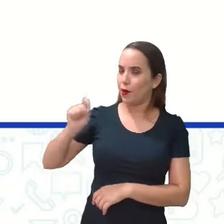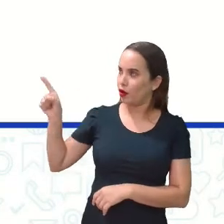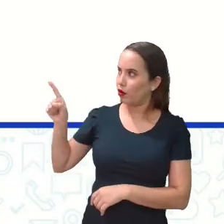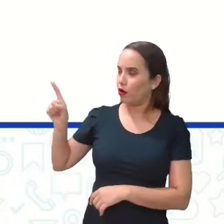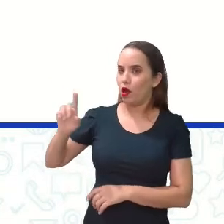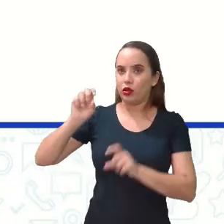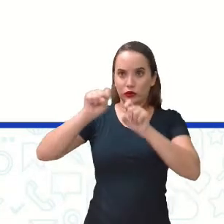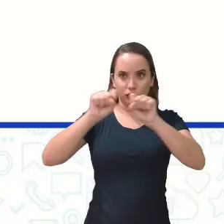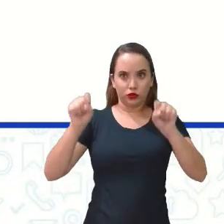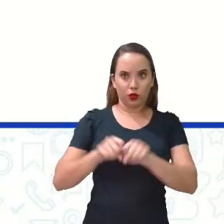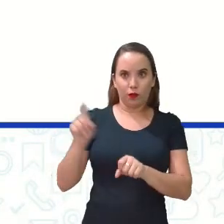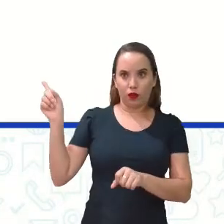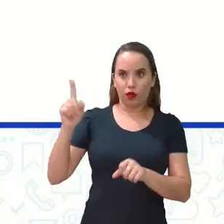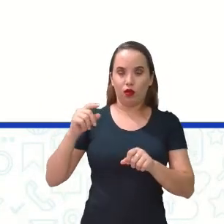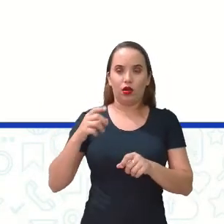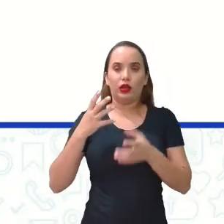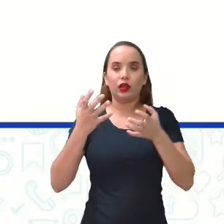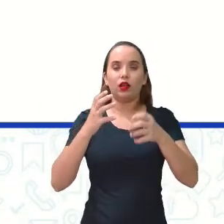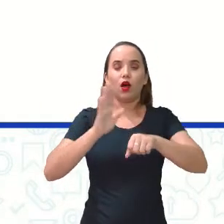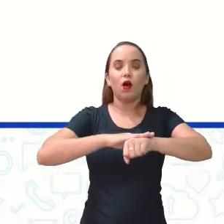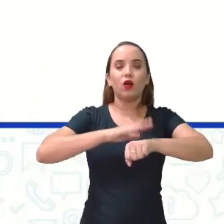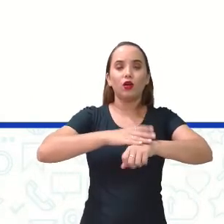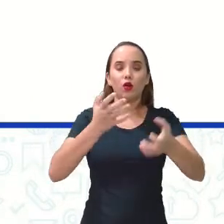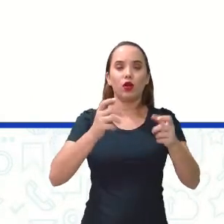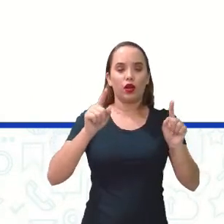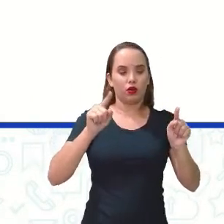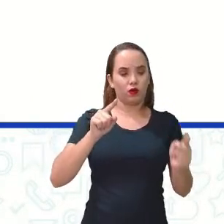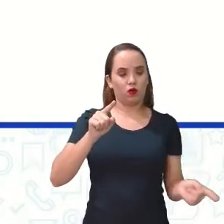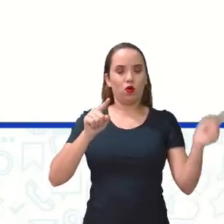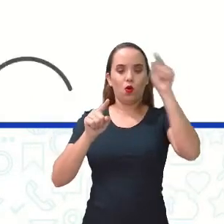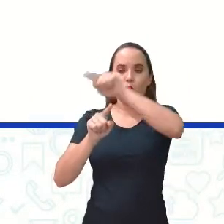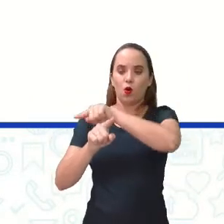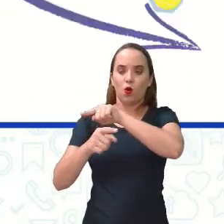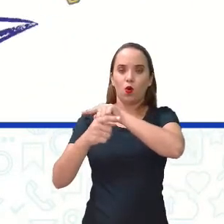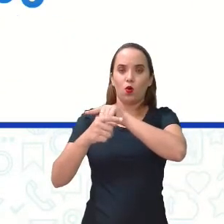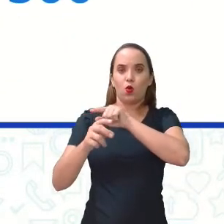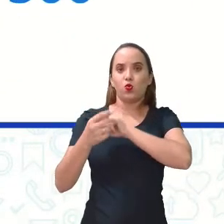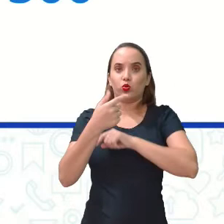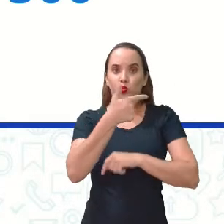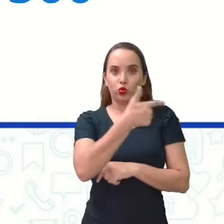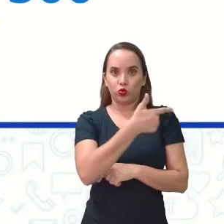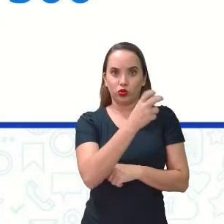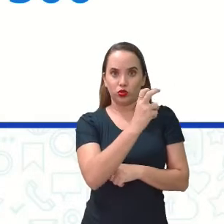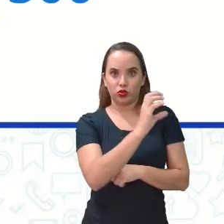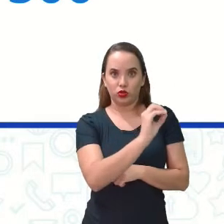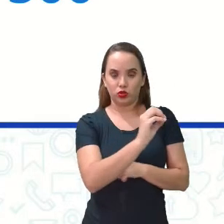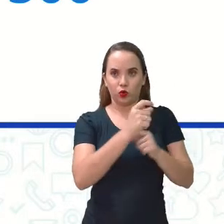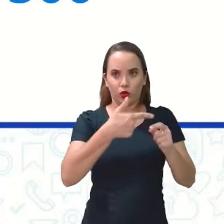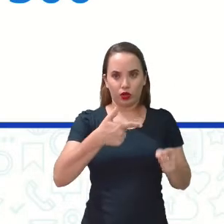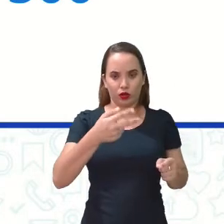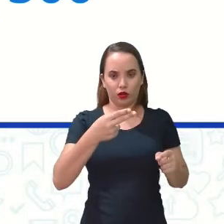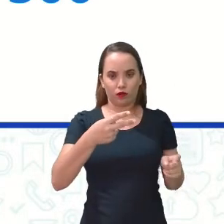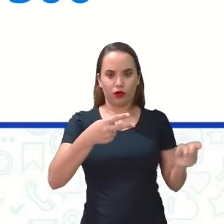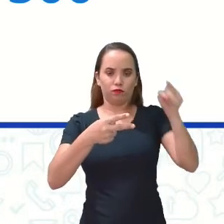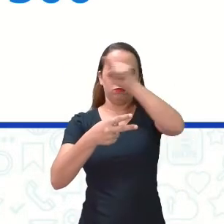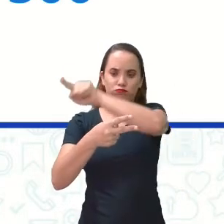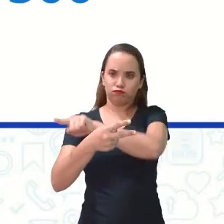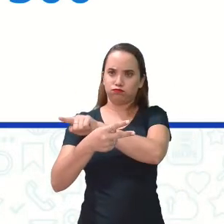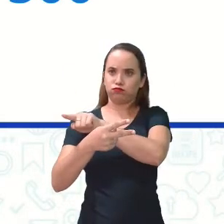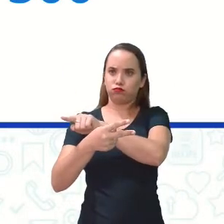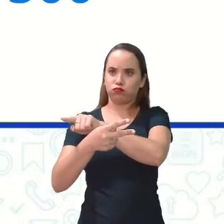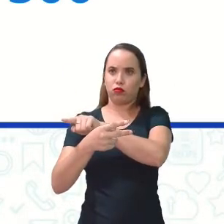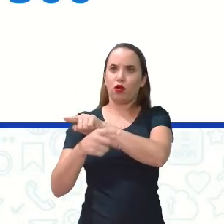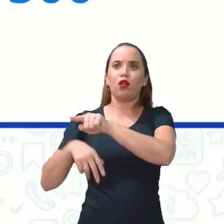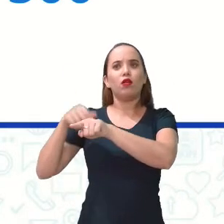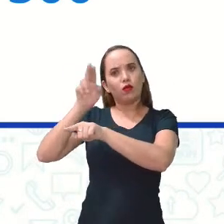quero passar o 250 para o outro lado, a gente aprende que esse 250, ele passa para o outro lado usando